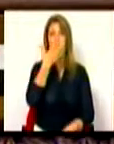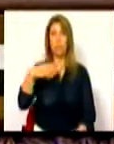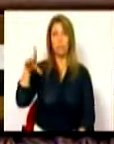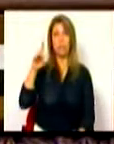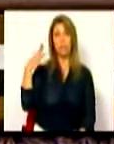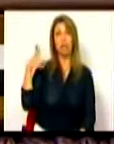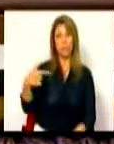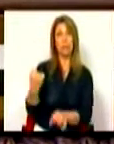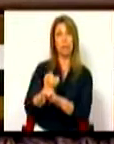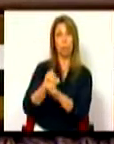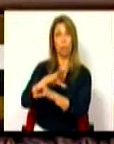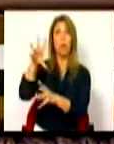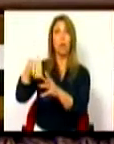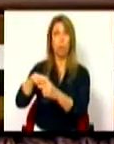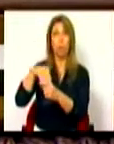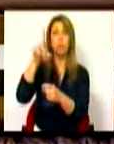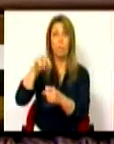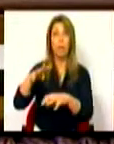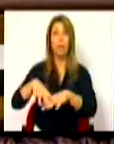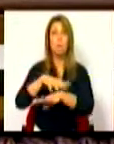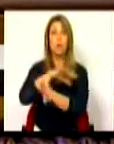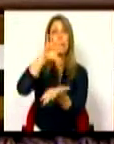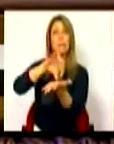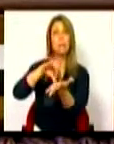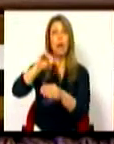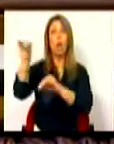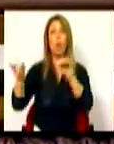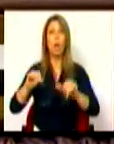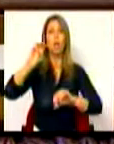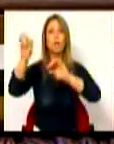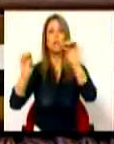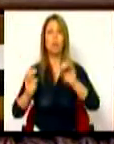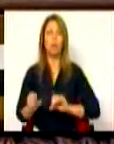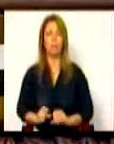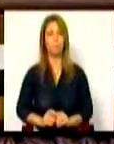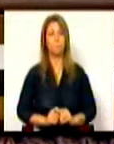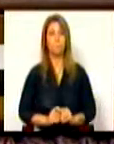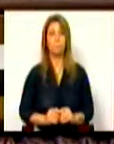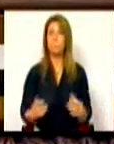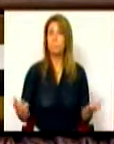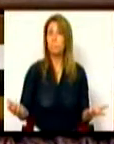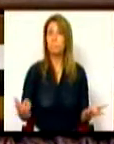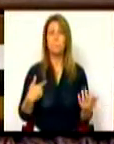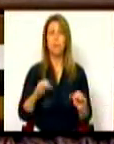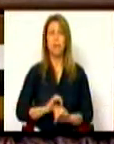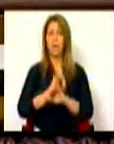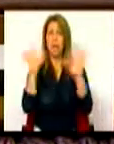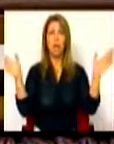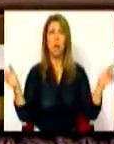trabalhadores, englobando a administração central, local e regional. E não